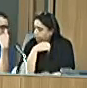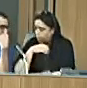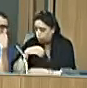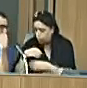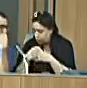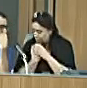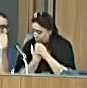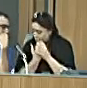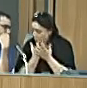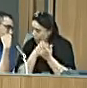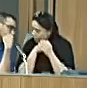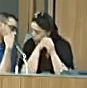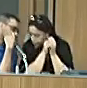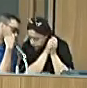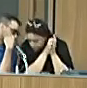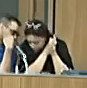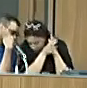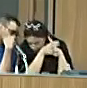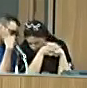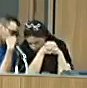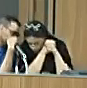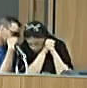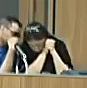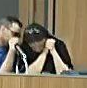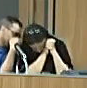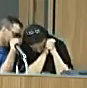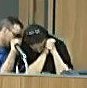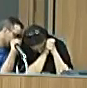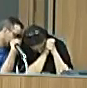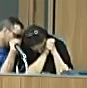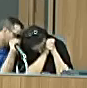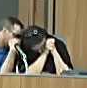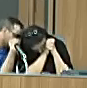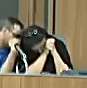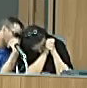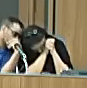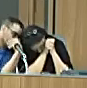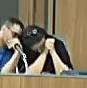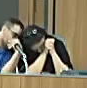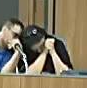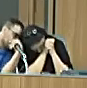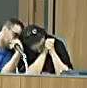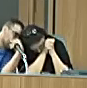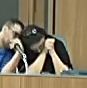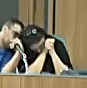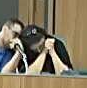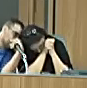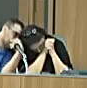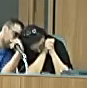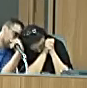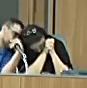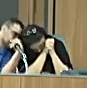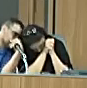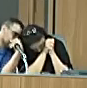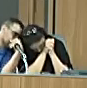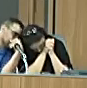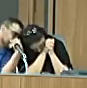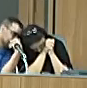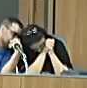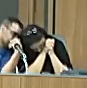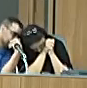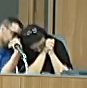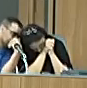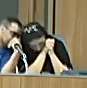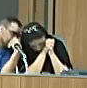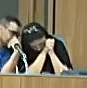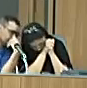polícia que é poder de fiscalizar agora o monopólio legal e legítimo de força aí só tem um mandato